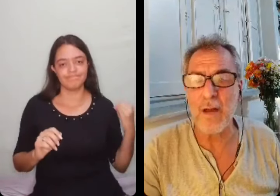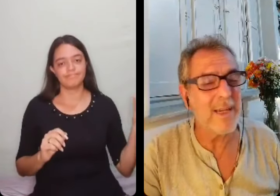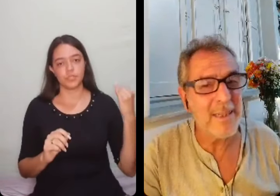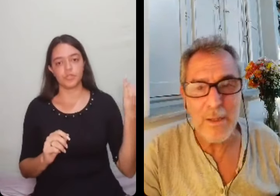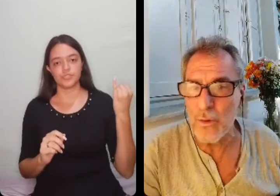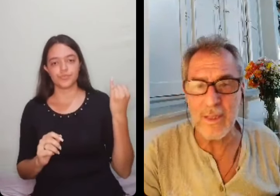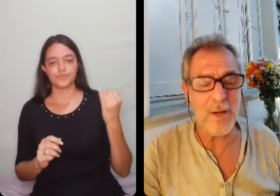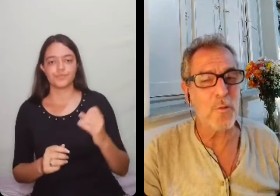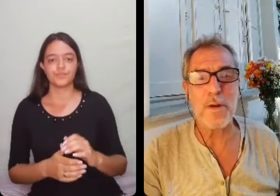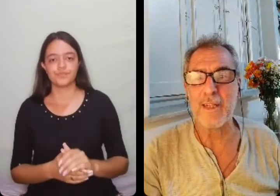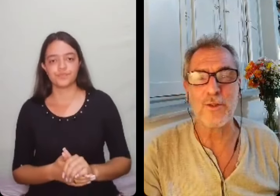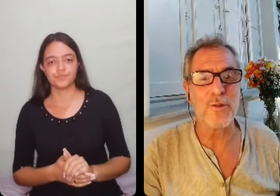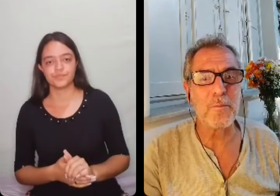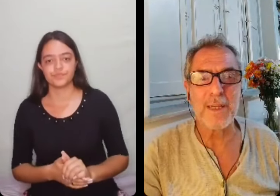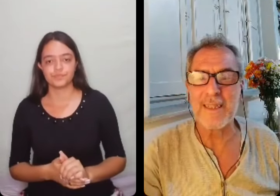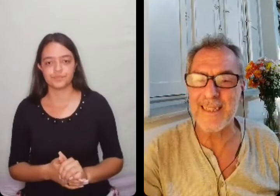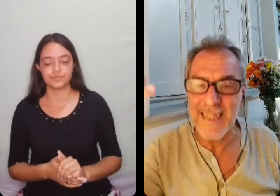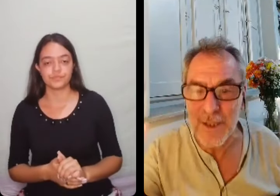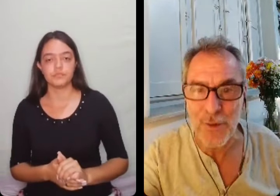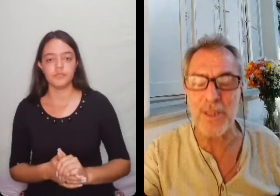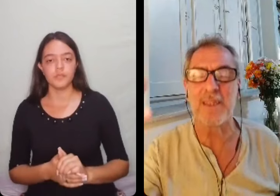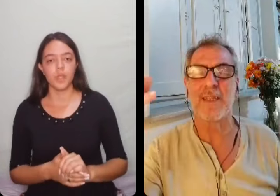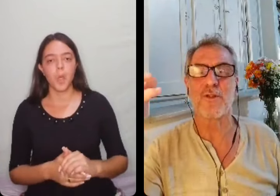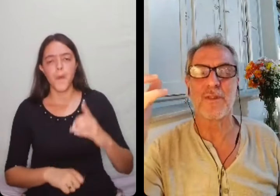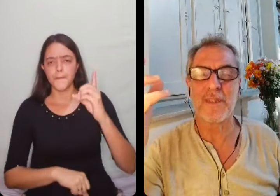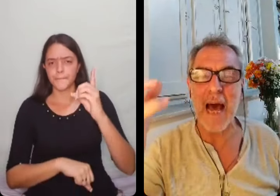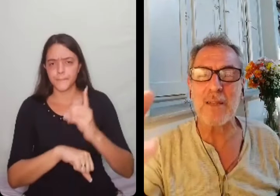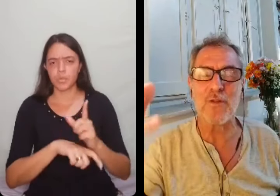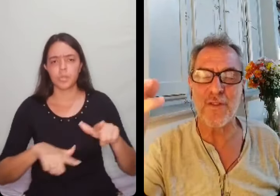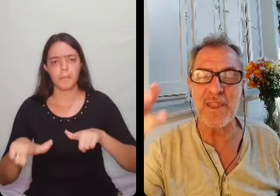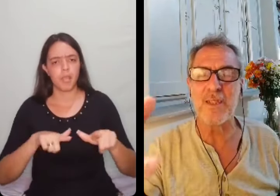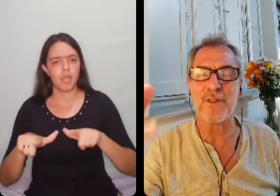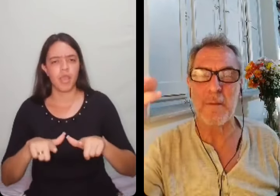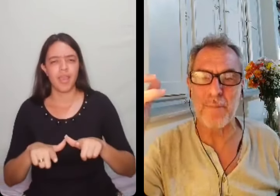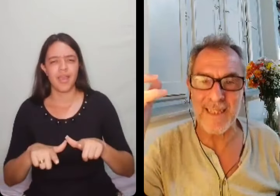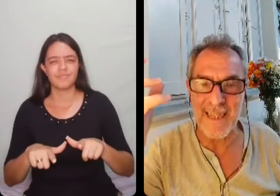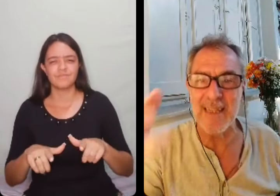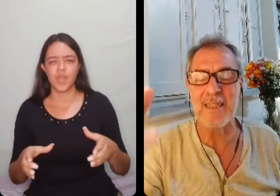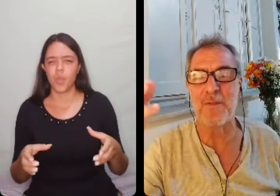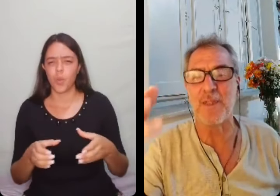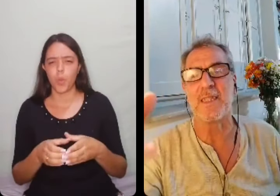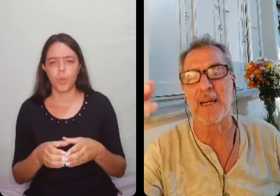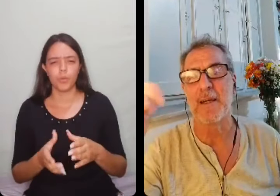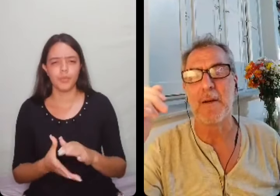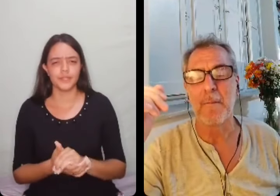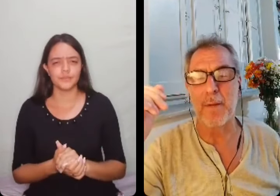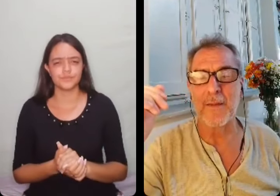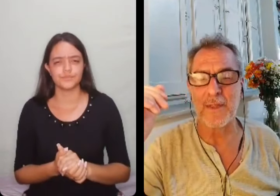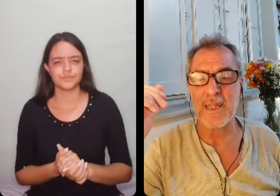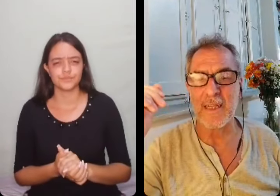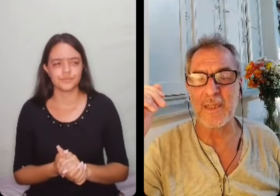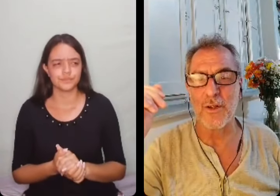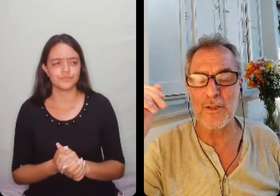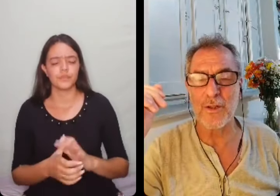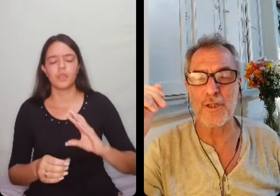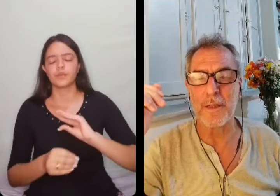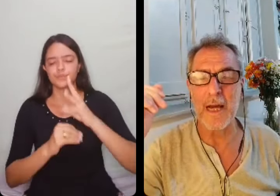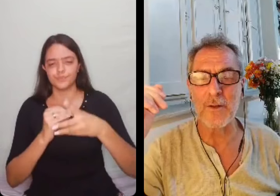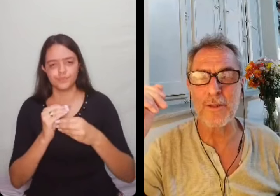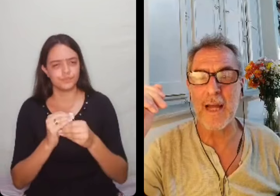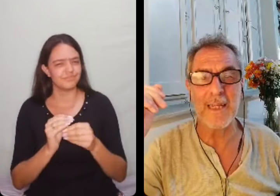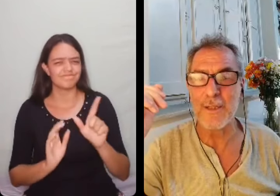direção ainda não está completo. Eu preciso desse contato físico, dessa presença física para fazer a direção.